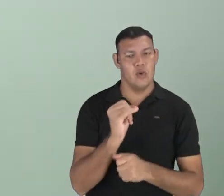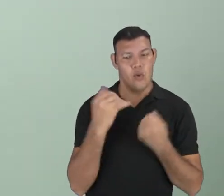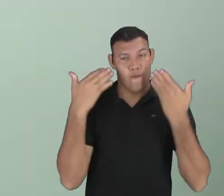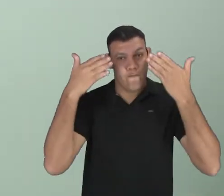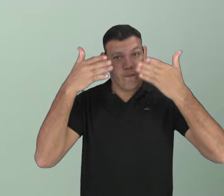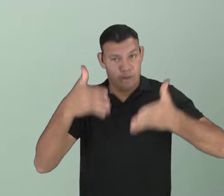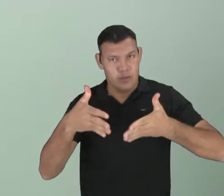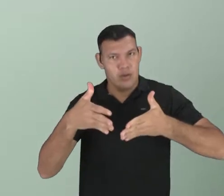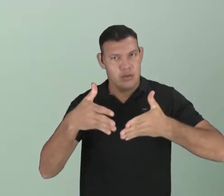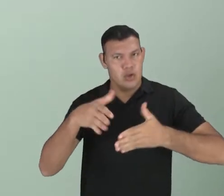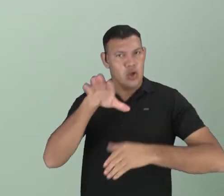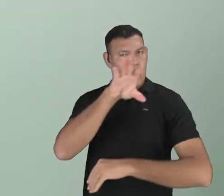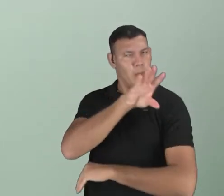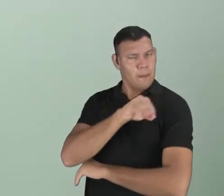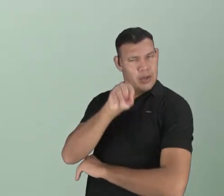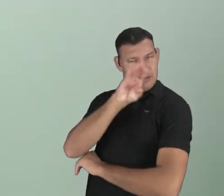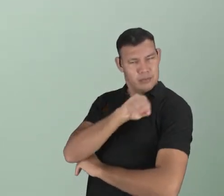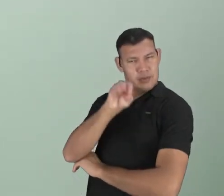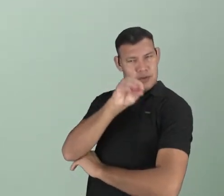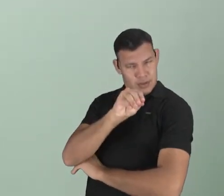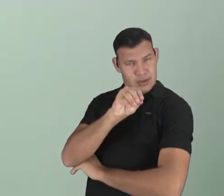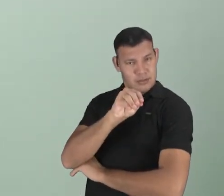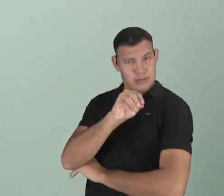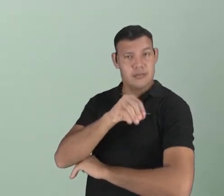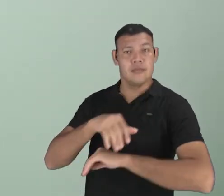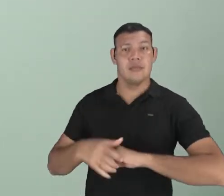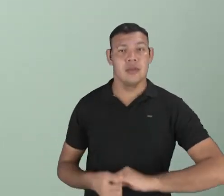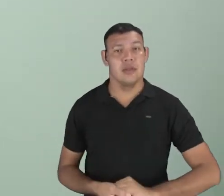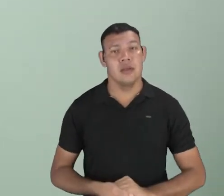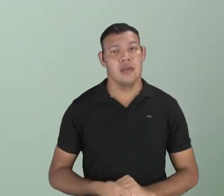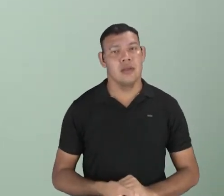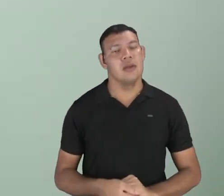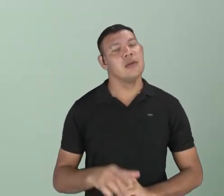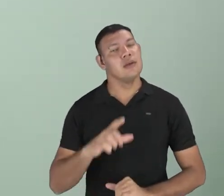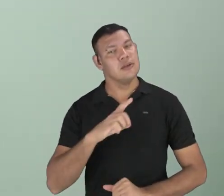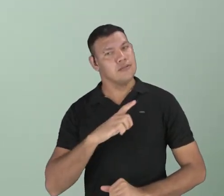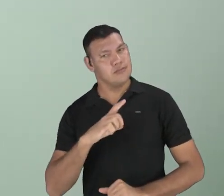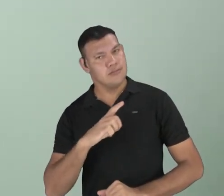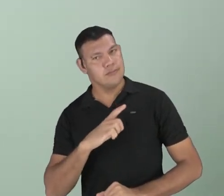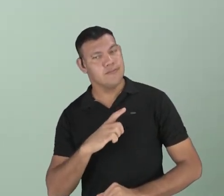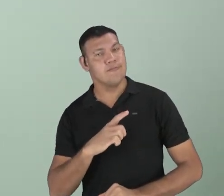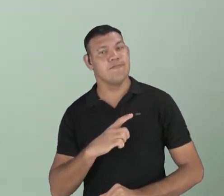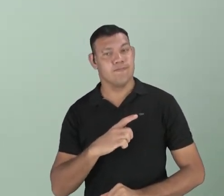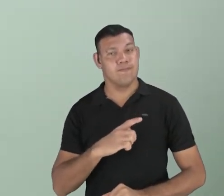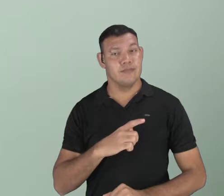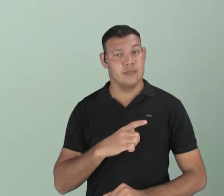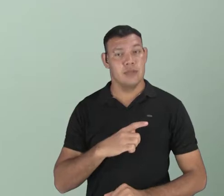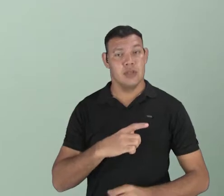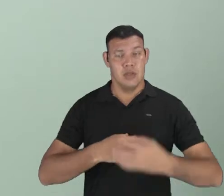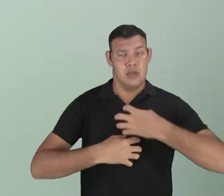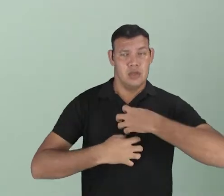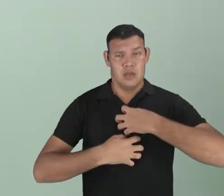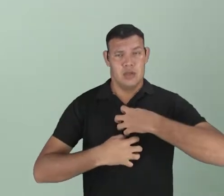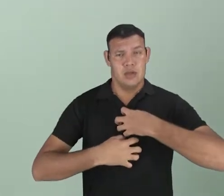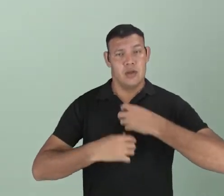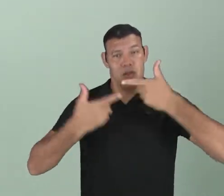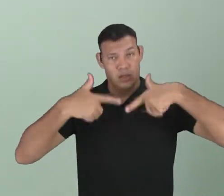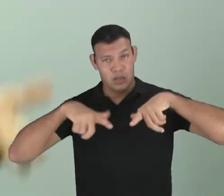emissor, vamos lá relembrar. Se eu tenho a intenção no emissor, nós vamos ter uma função da